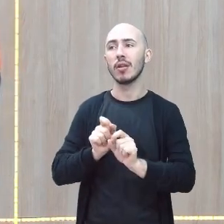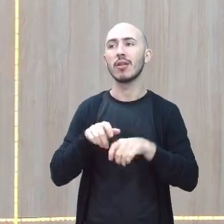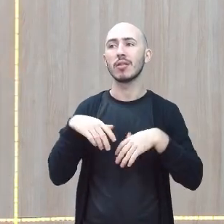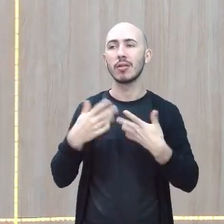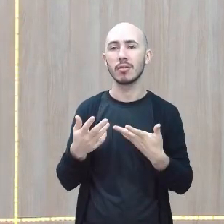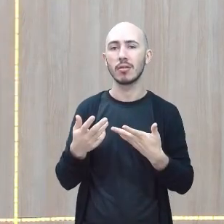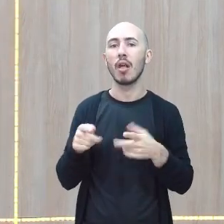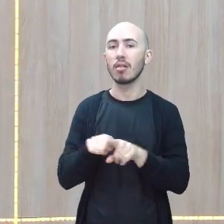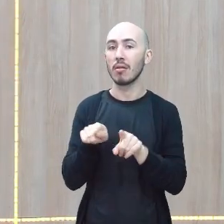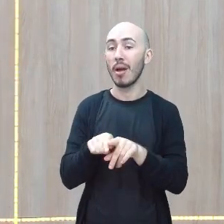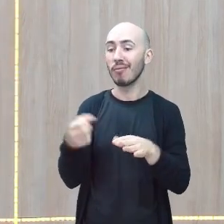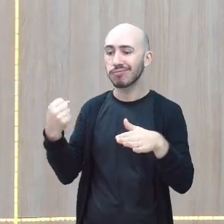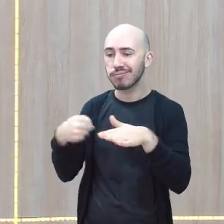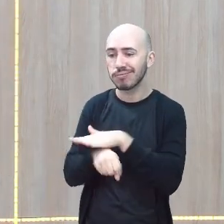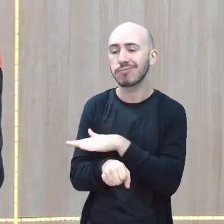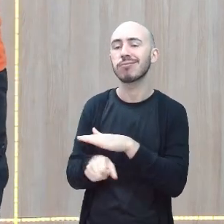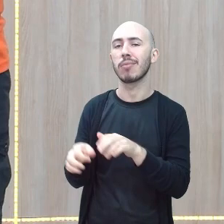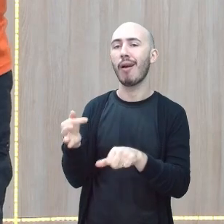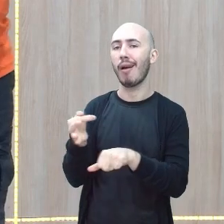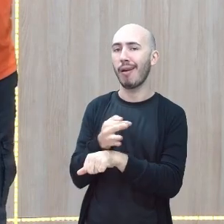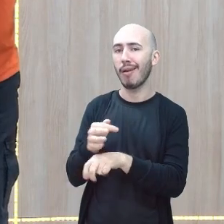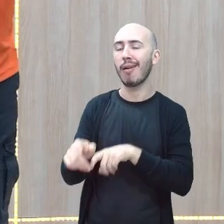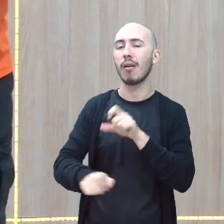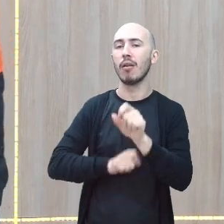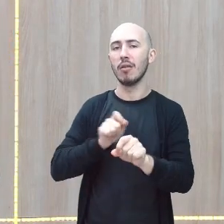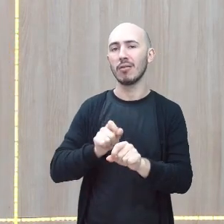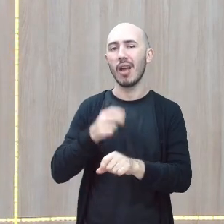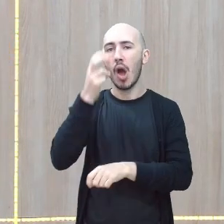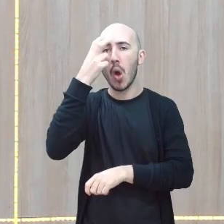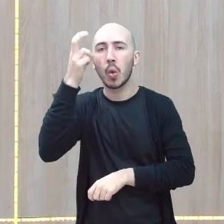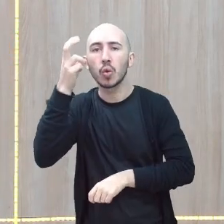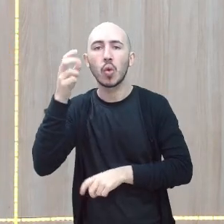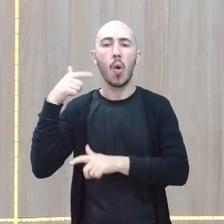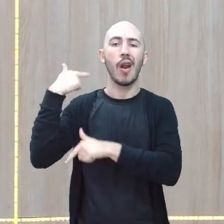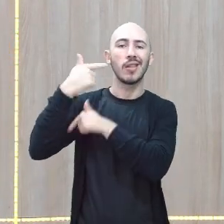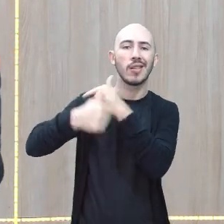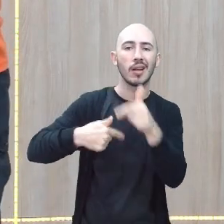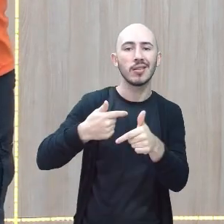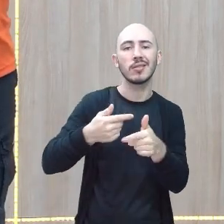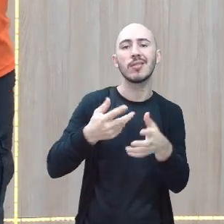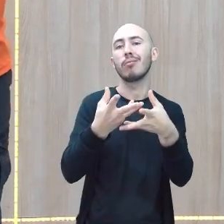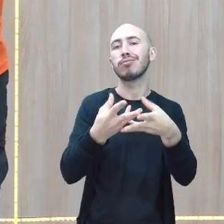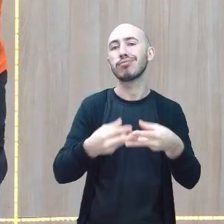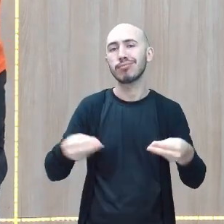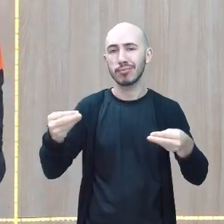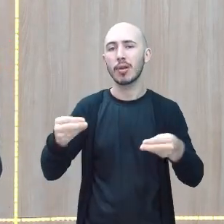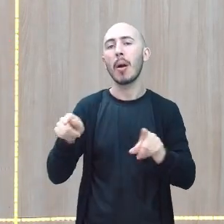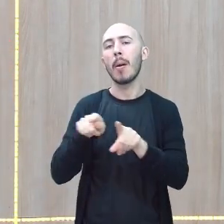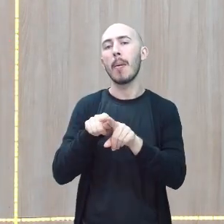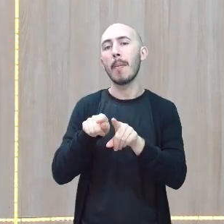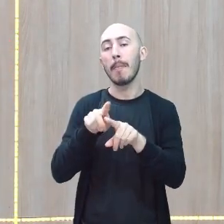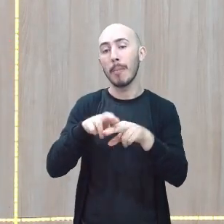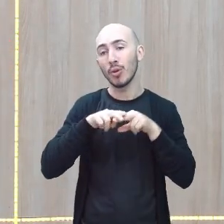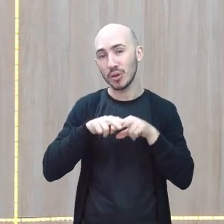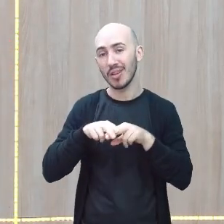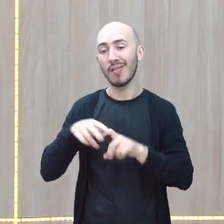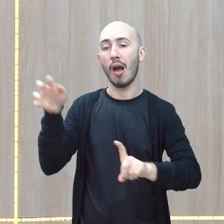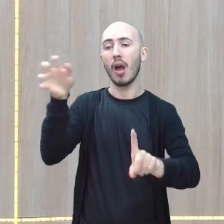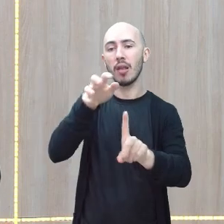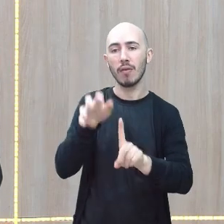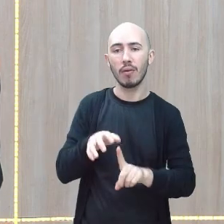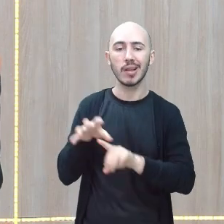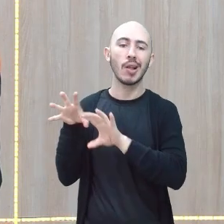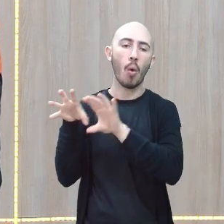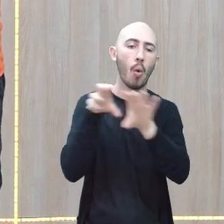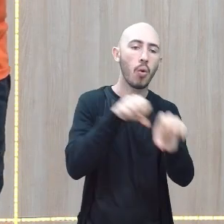ou forçado mesmo a abandonar as suas raízes, as suas tradições e incorporar os costumes, né,